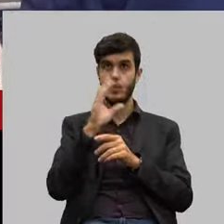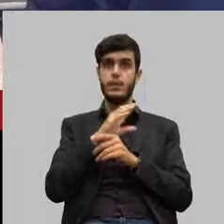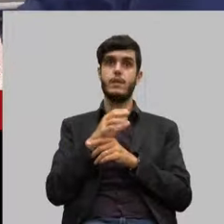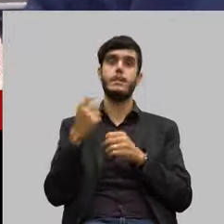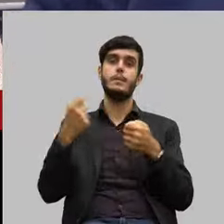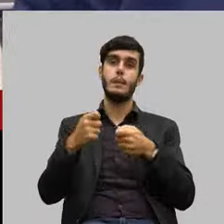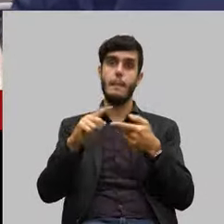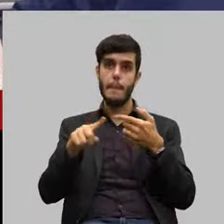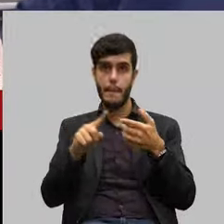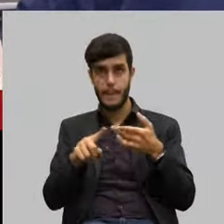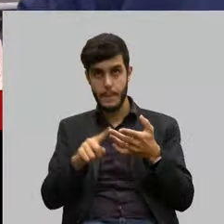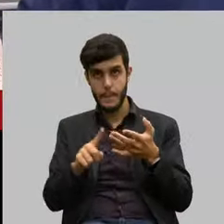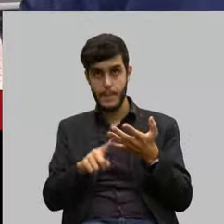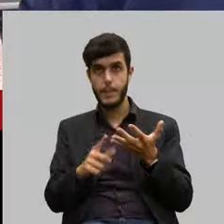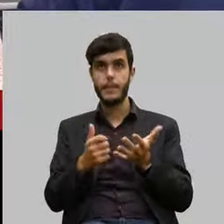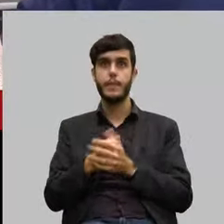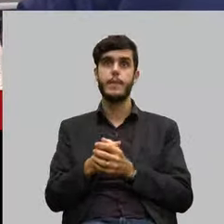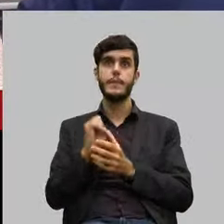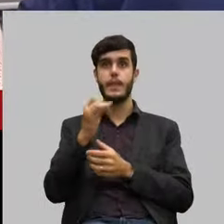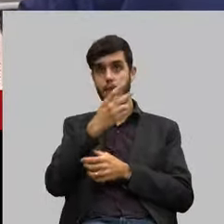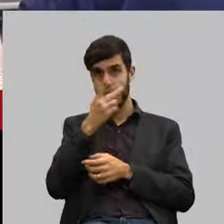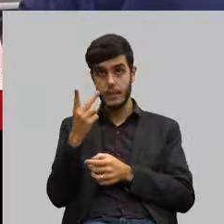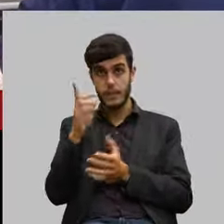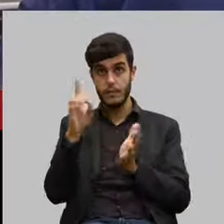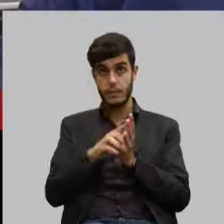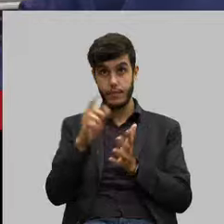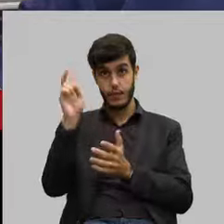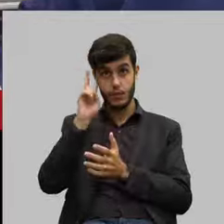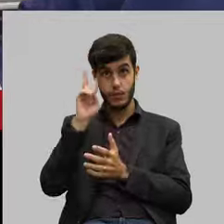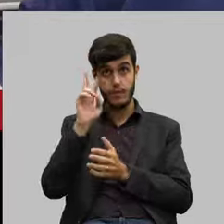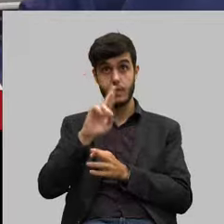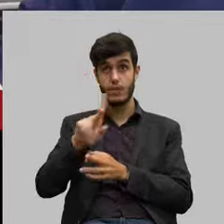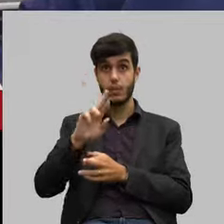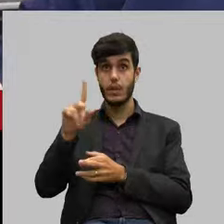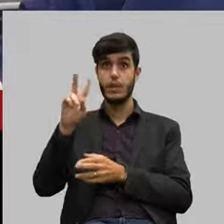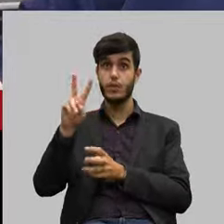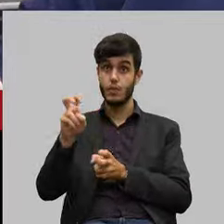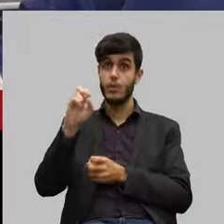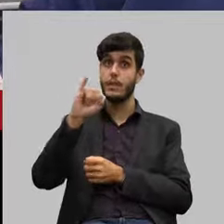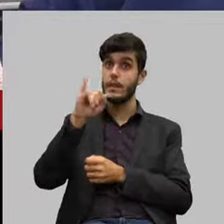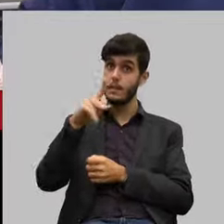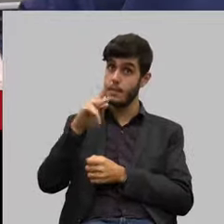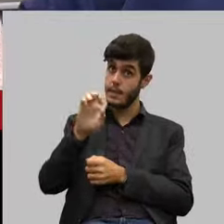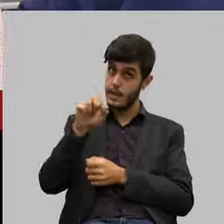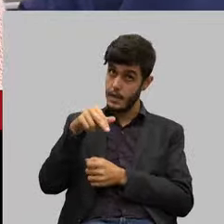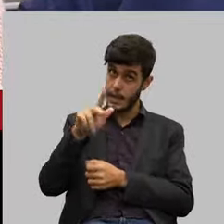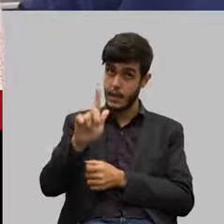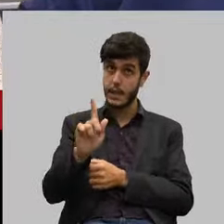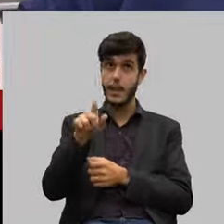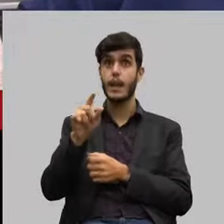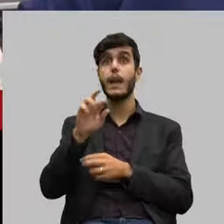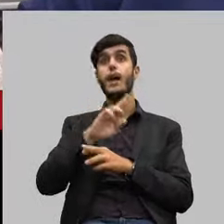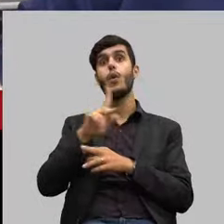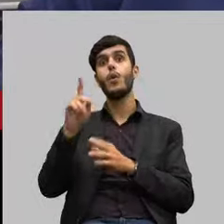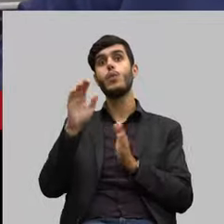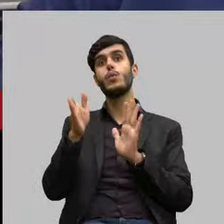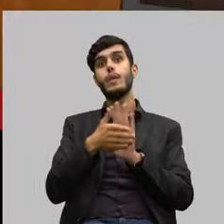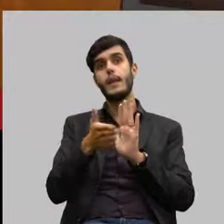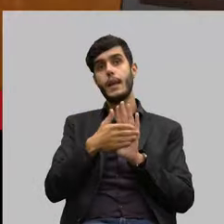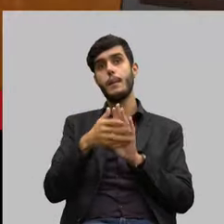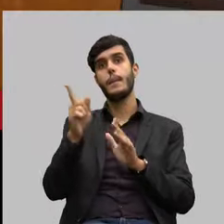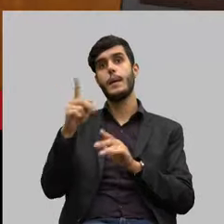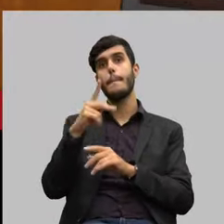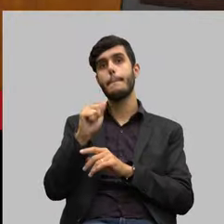nossa visita se se confirmar seg não é sobre I eu quero esclarecer as pessoas é um outro assunto na pauta né